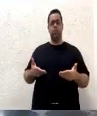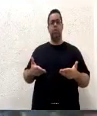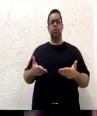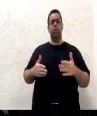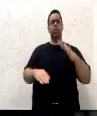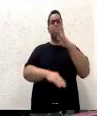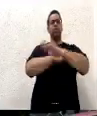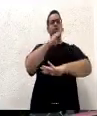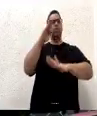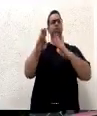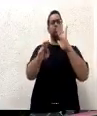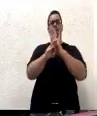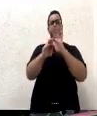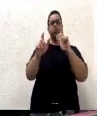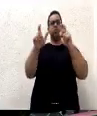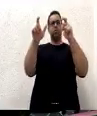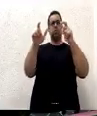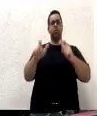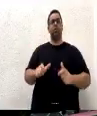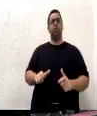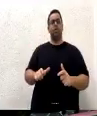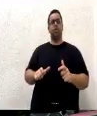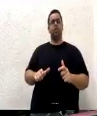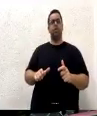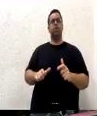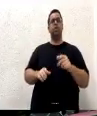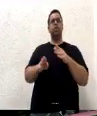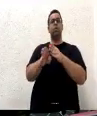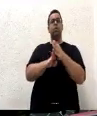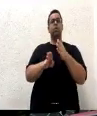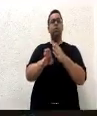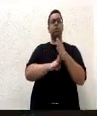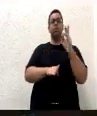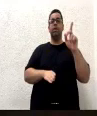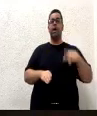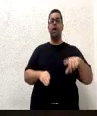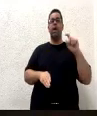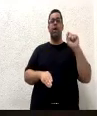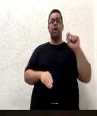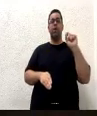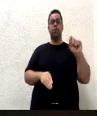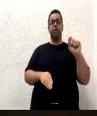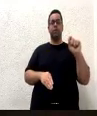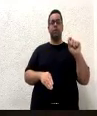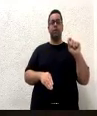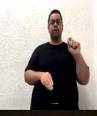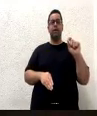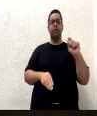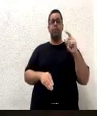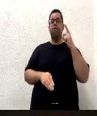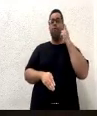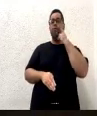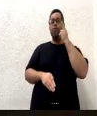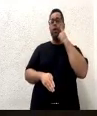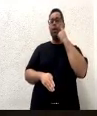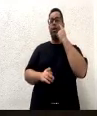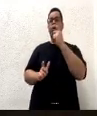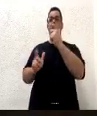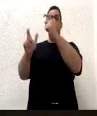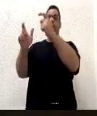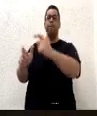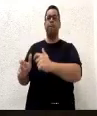a orientação é sempre que a população, qualquer sintoma, procure a unidade de saúde. Eu estou lá